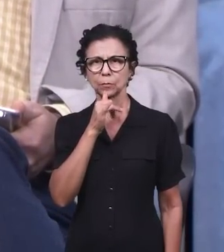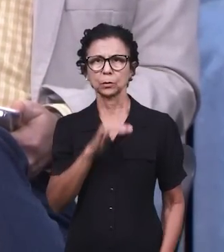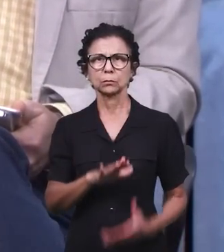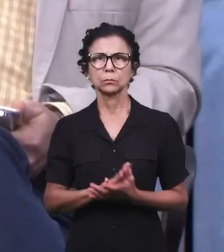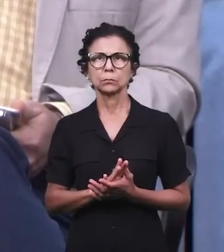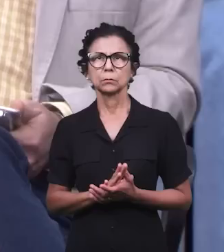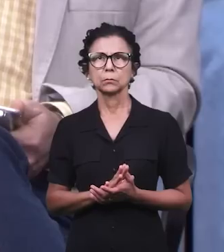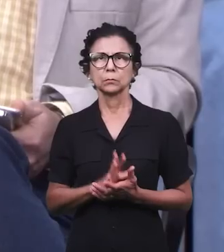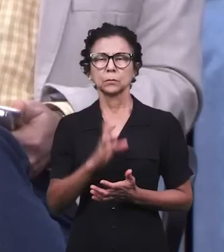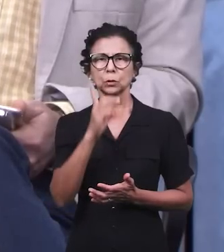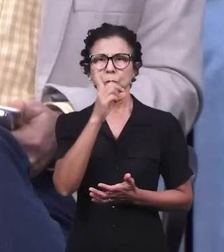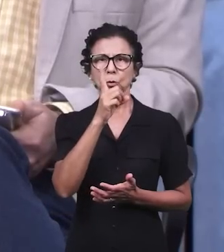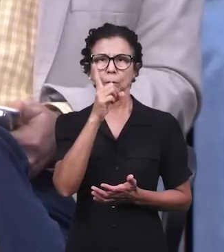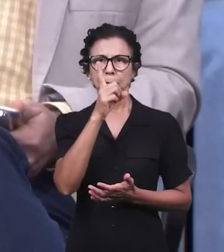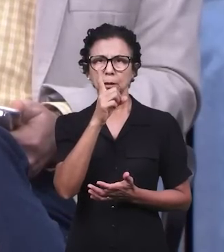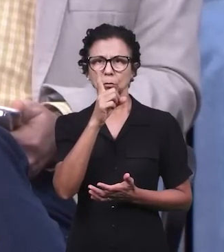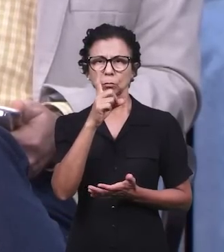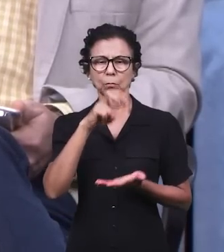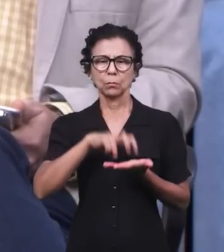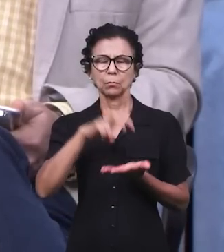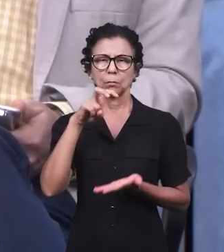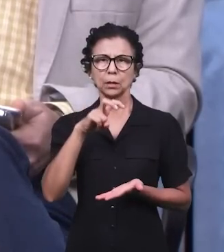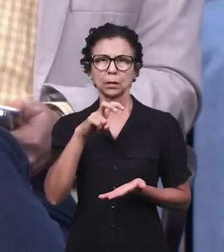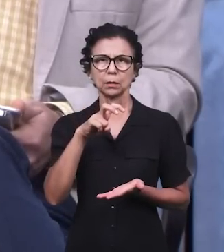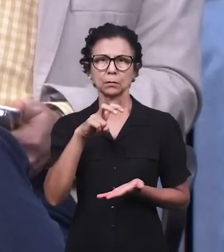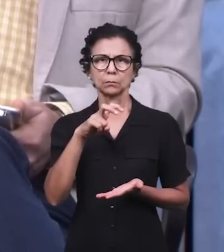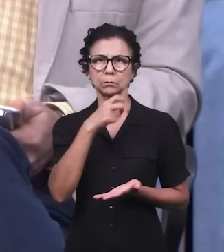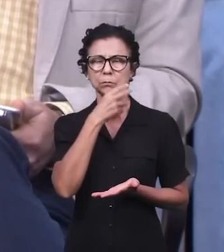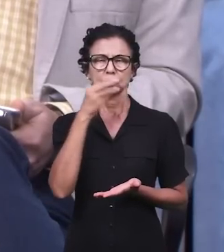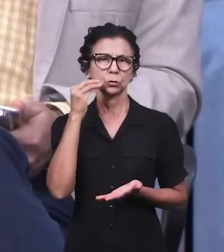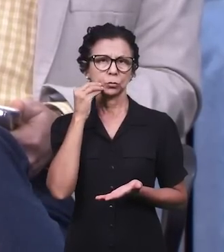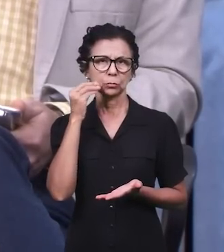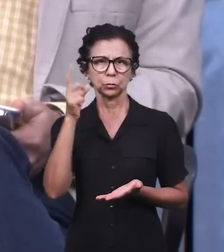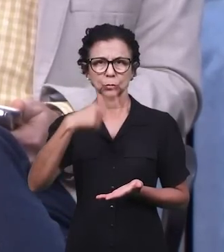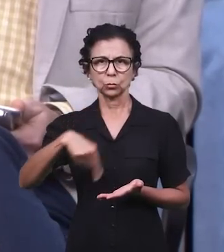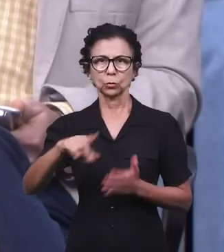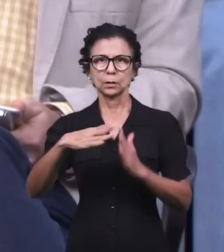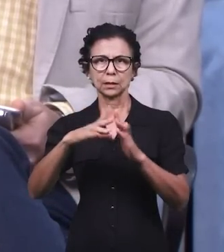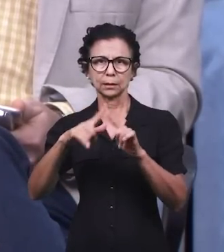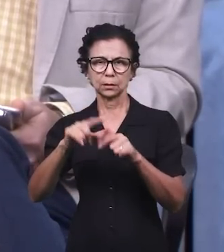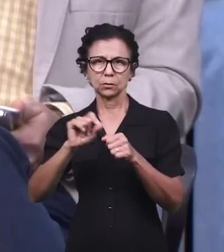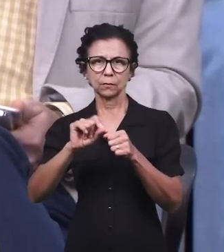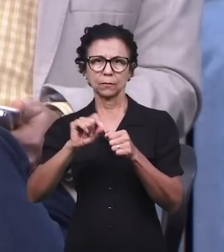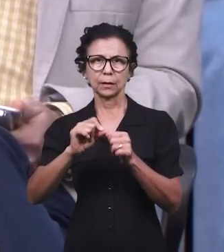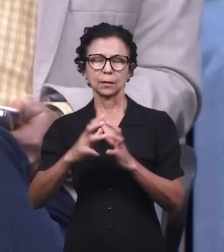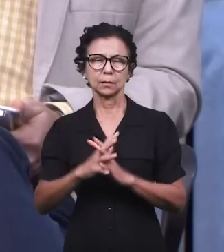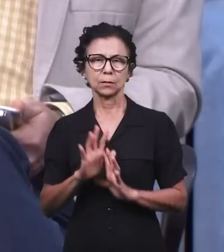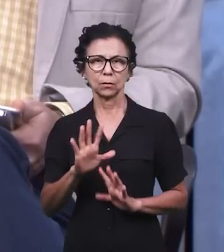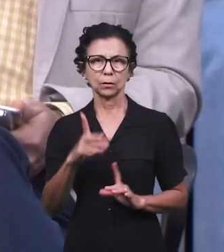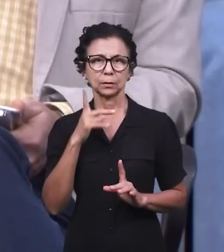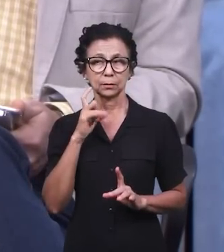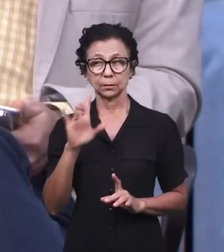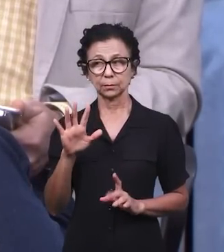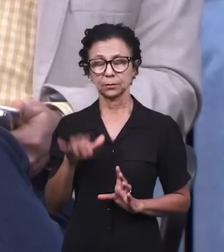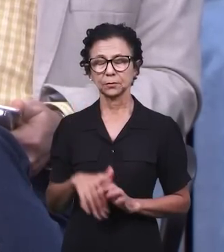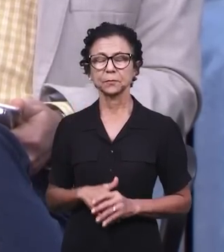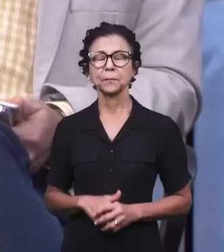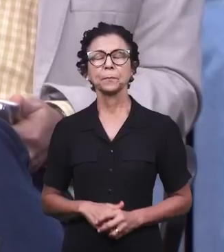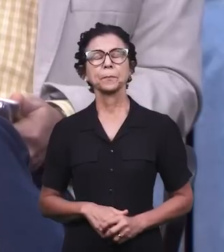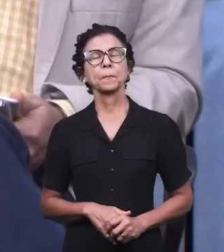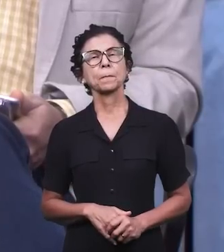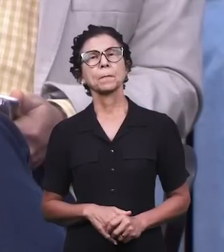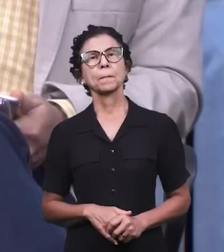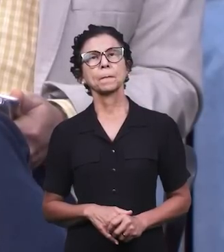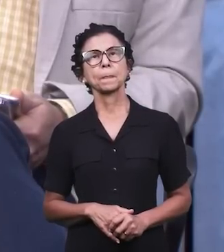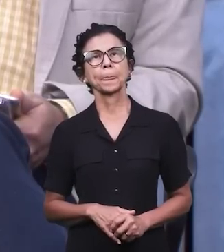jejum coletivo, né, que toda a igreja faz no domingo pela manhã. Tem um exemplo interessante dessa diferença? Olha que interessante, Josias. O